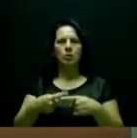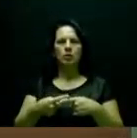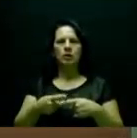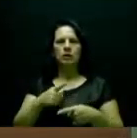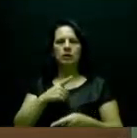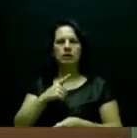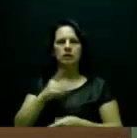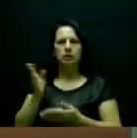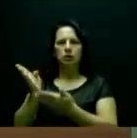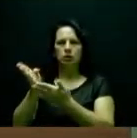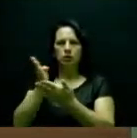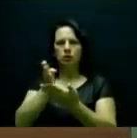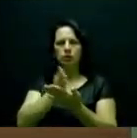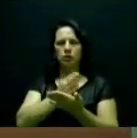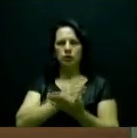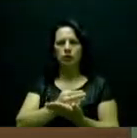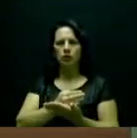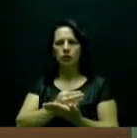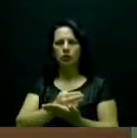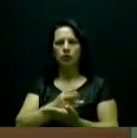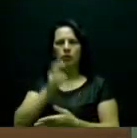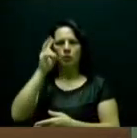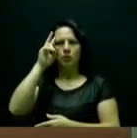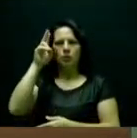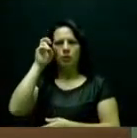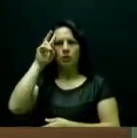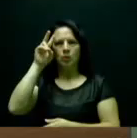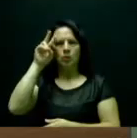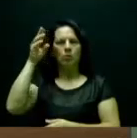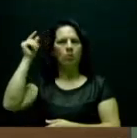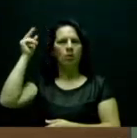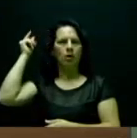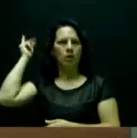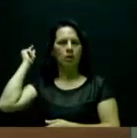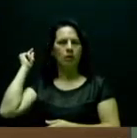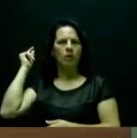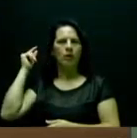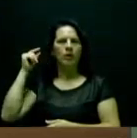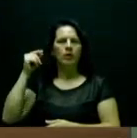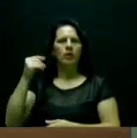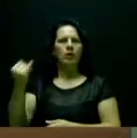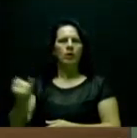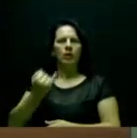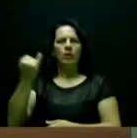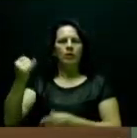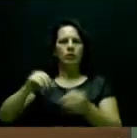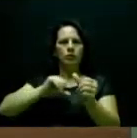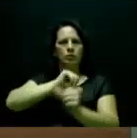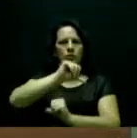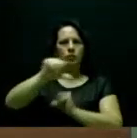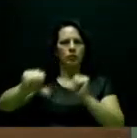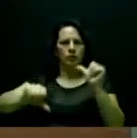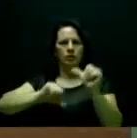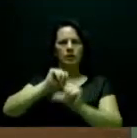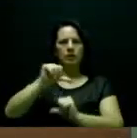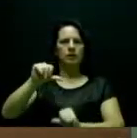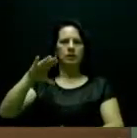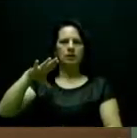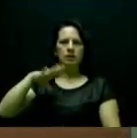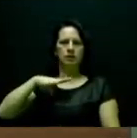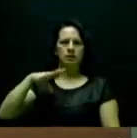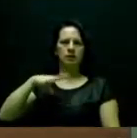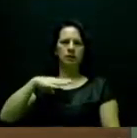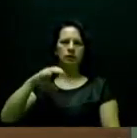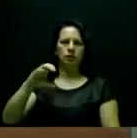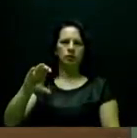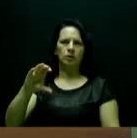têm têm uma história para contar e o interesse de mudar a situação da cidade. Então, a gente vê o